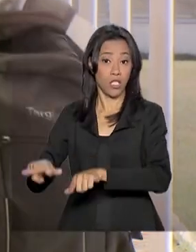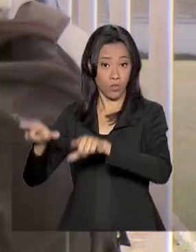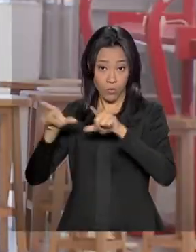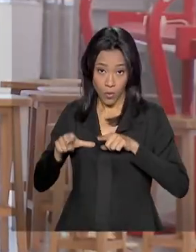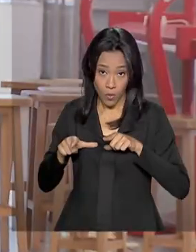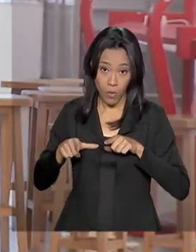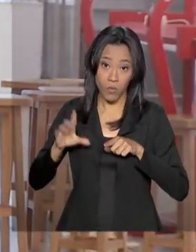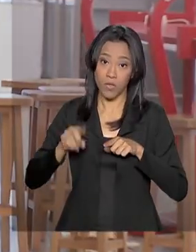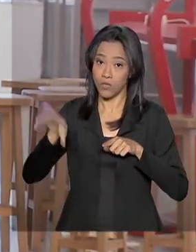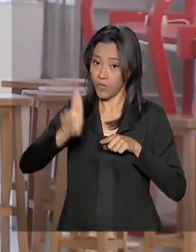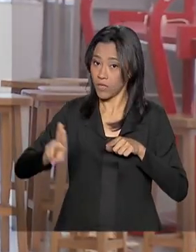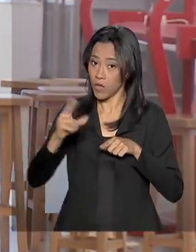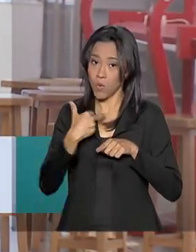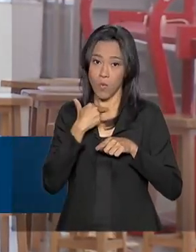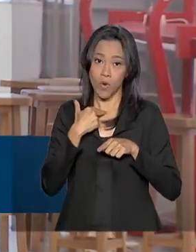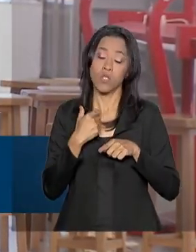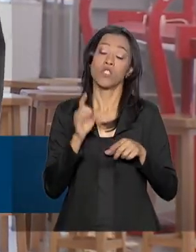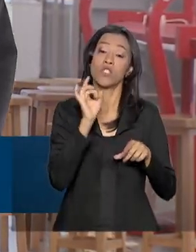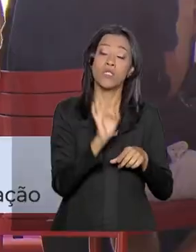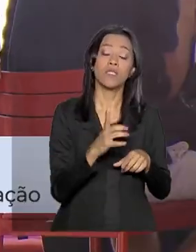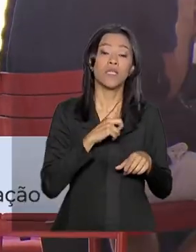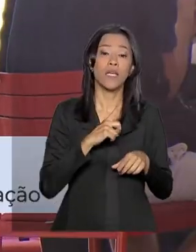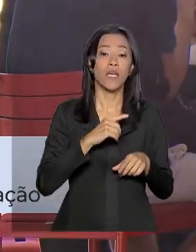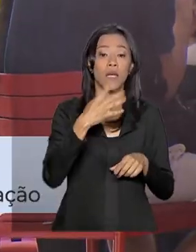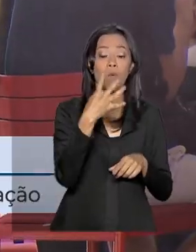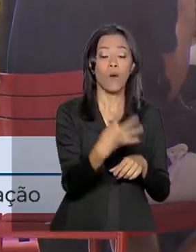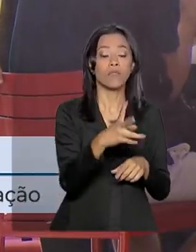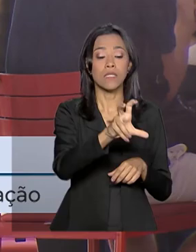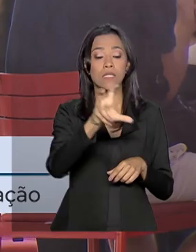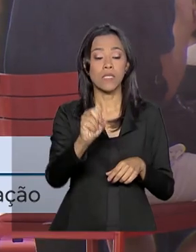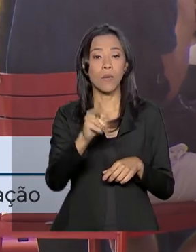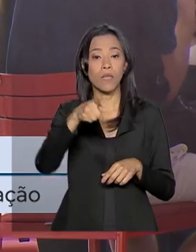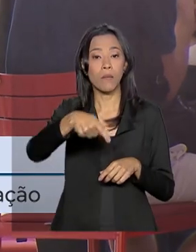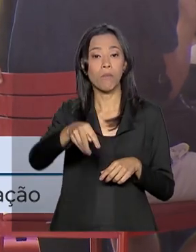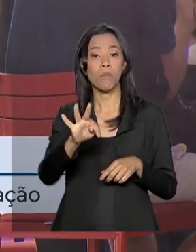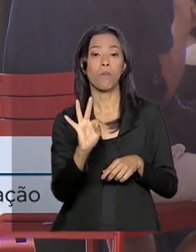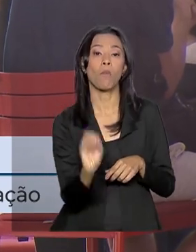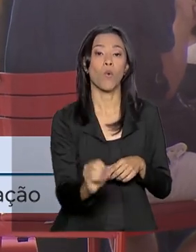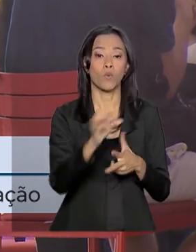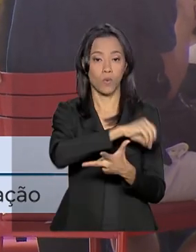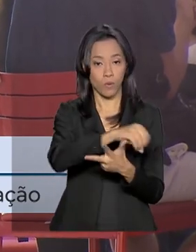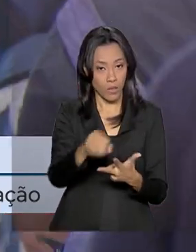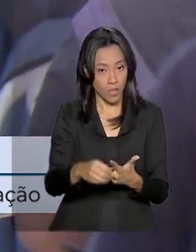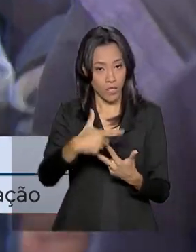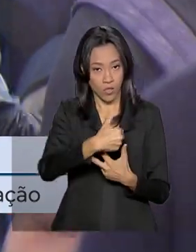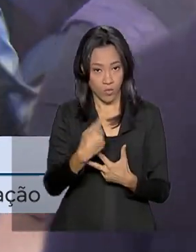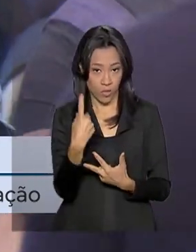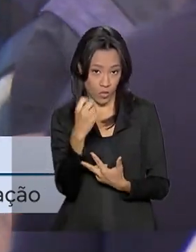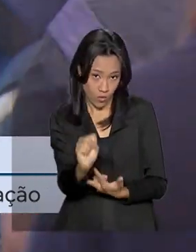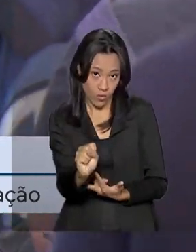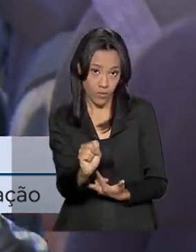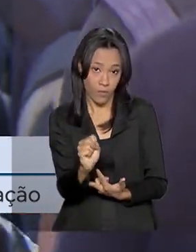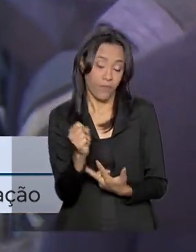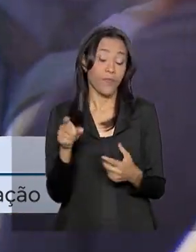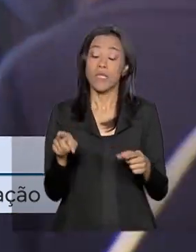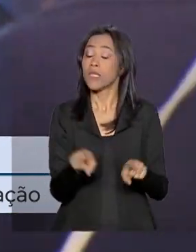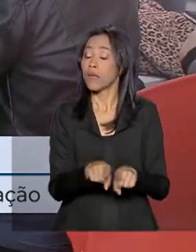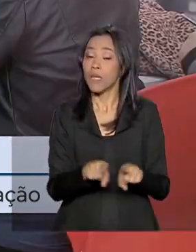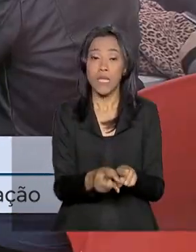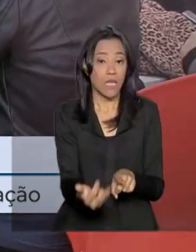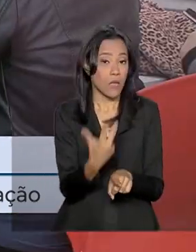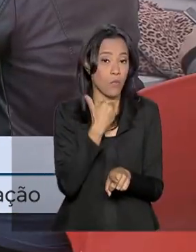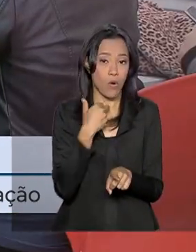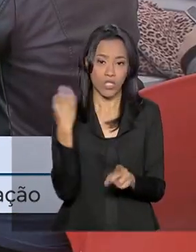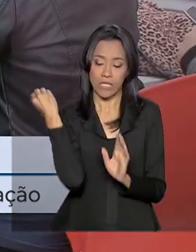superior e precisa ter tirado pelo menos 450 pontos no Enem de 2018. Além disso, não pode